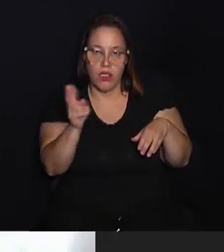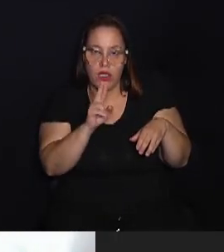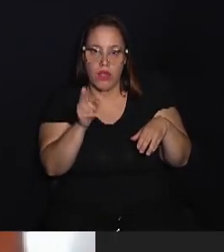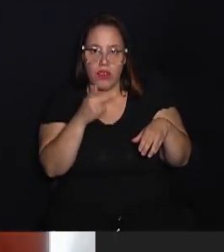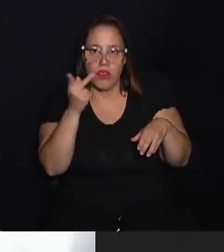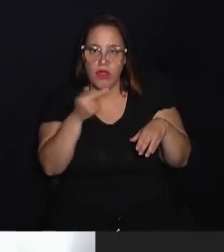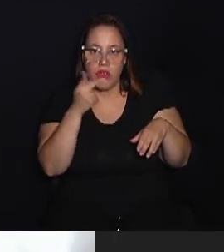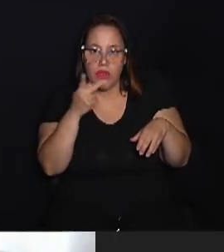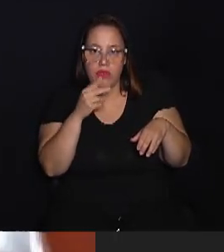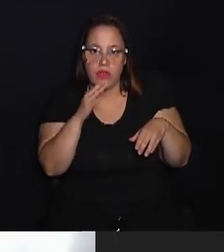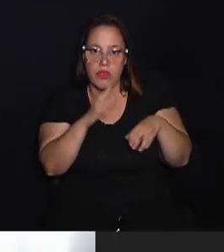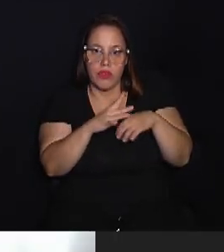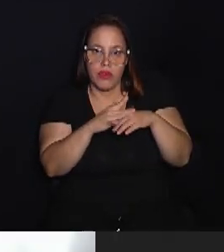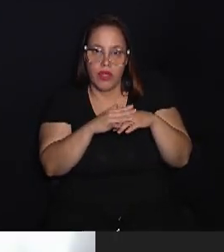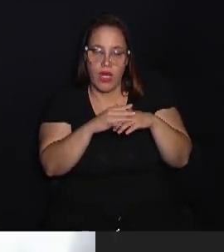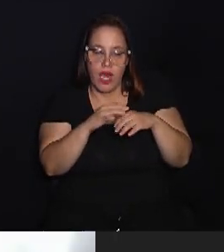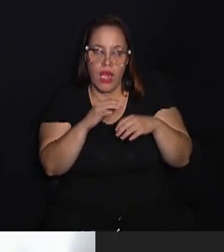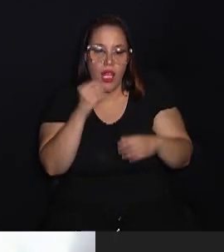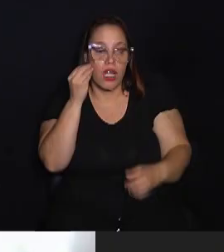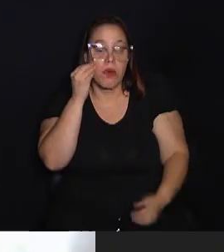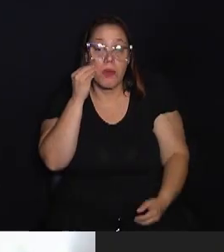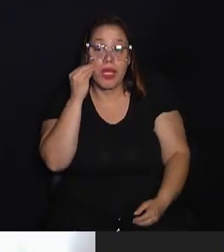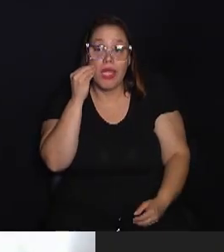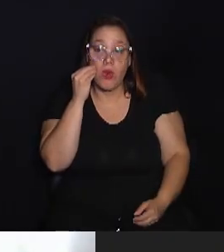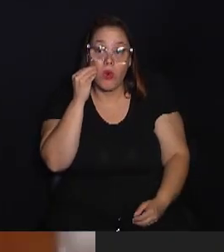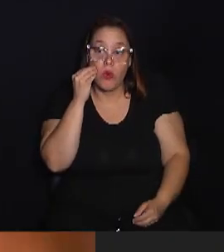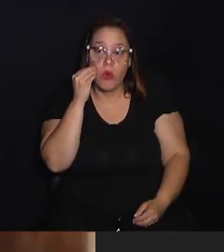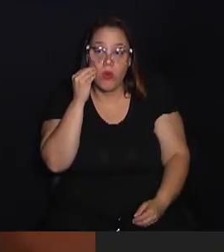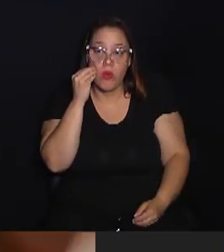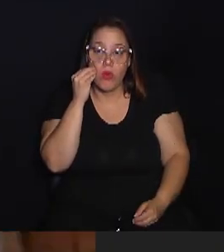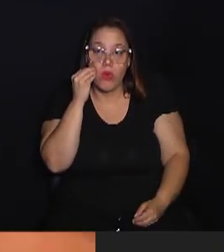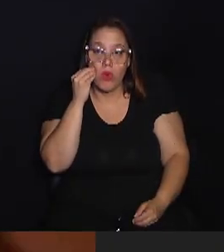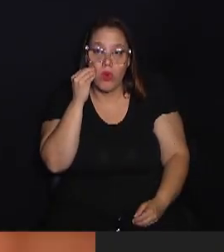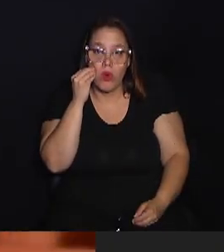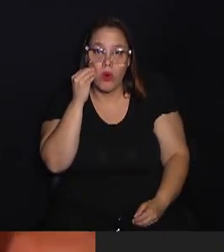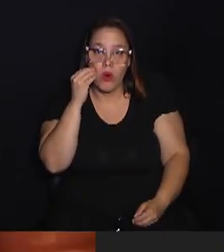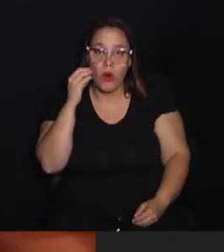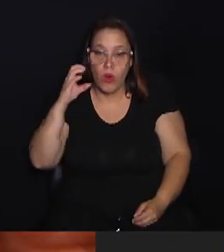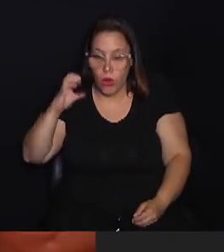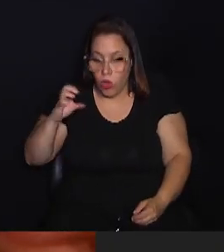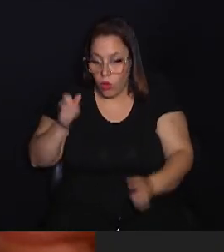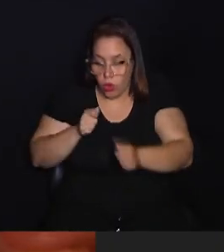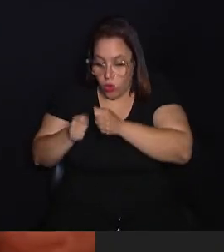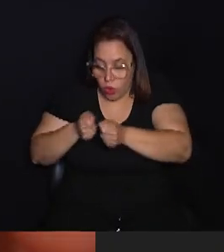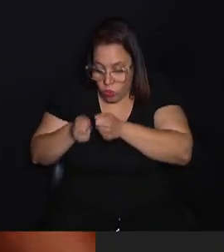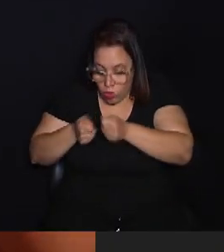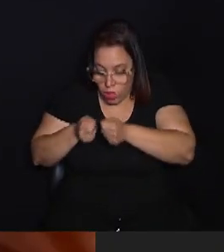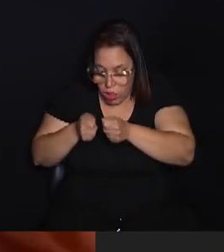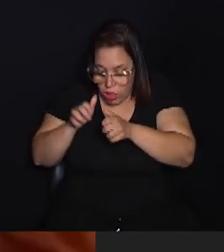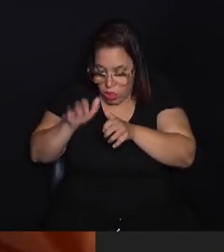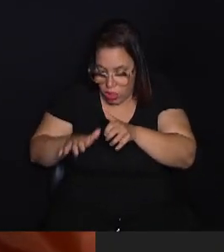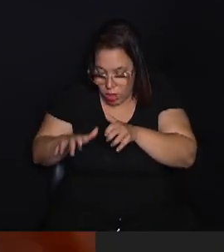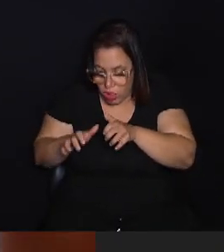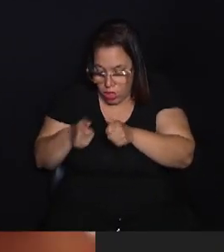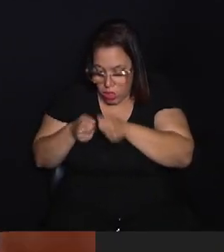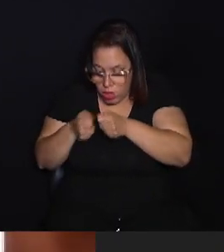de tratamento experimental. Então, tem o braço controle do estudo, que